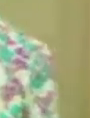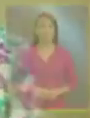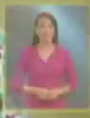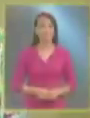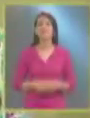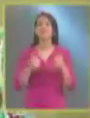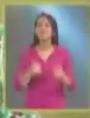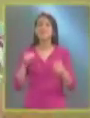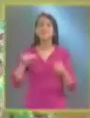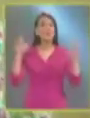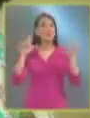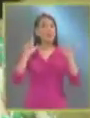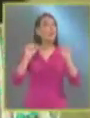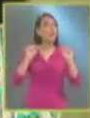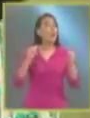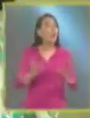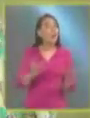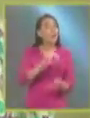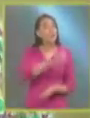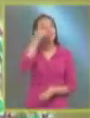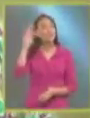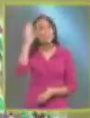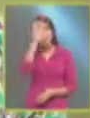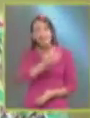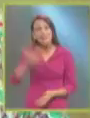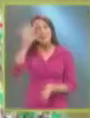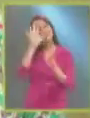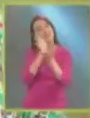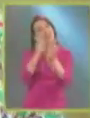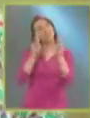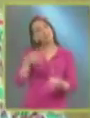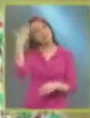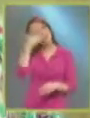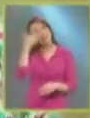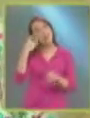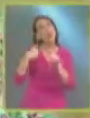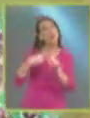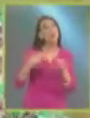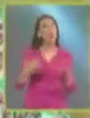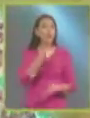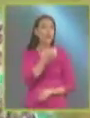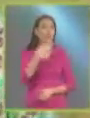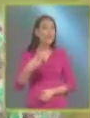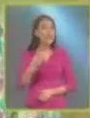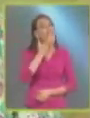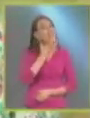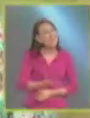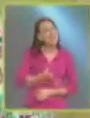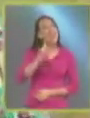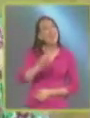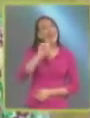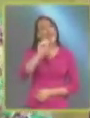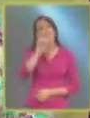Então, gente, Brasil das Gerais, hoje é Dia Nacional do Cego, se você não sabe, exatamente porque hoje é dia 13 de dezembro, é dia de Santa